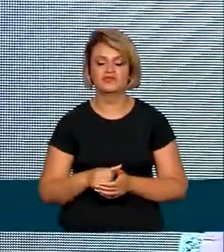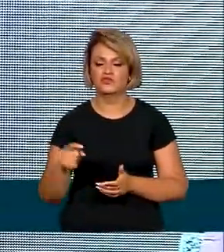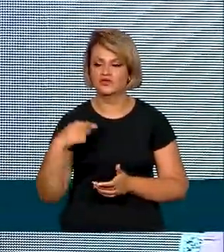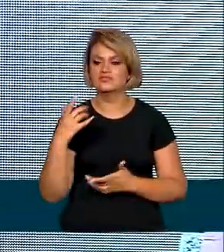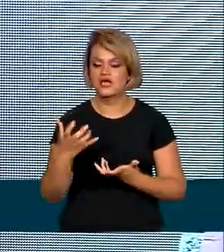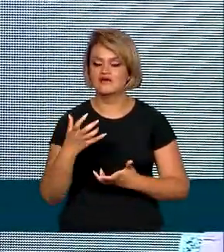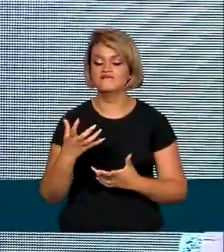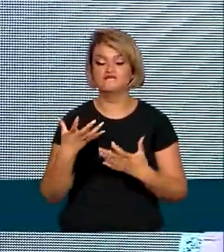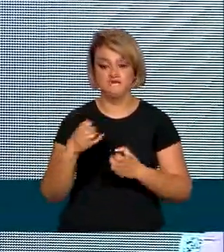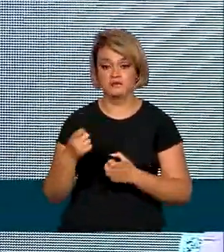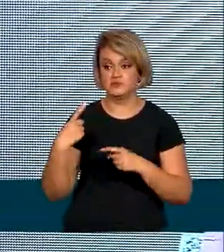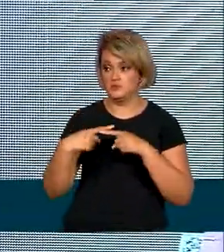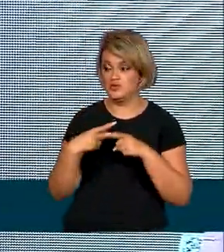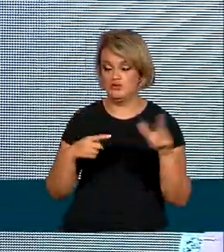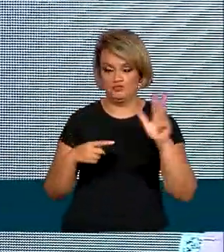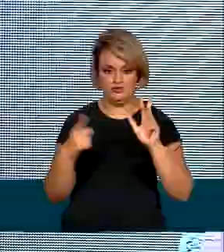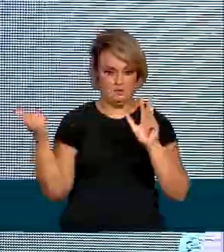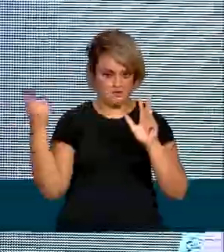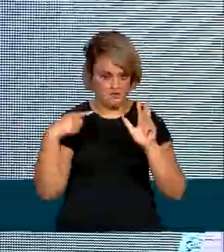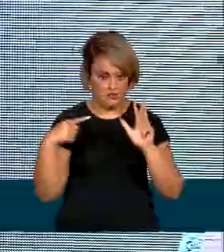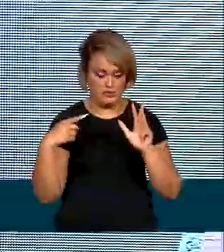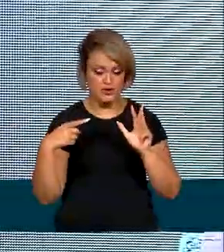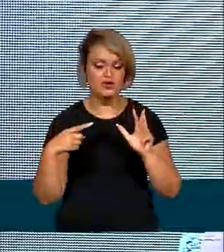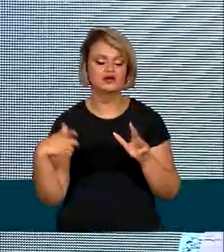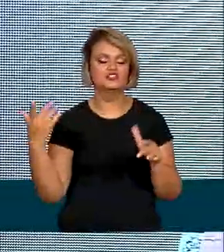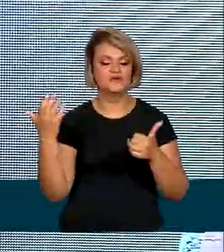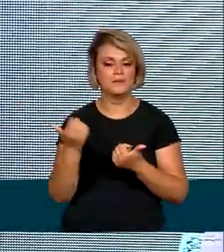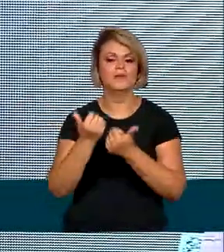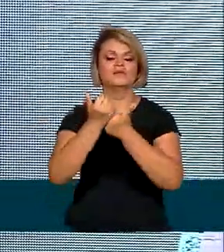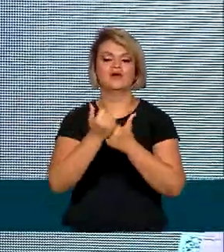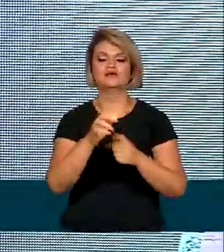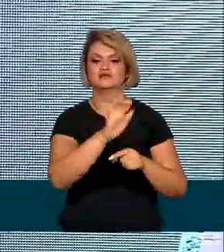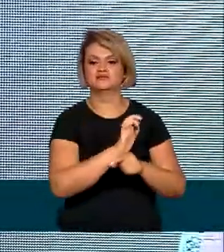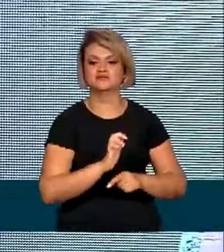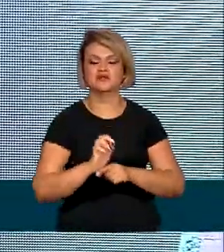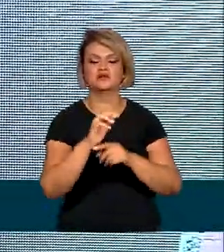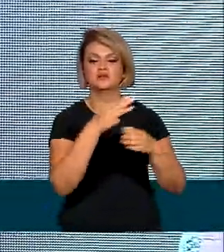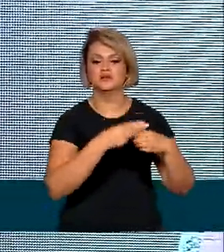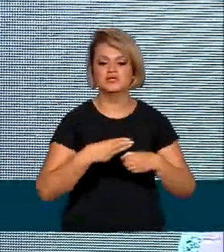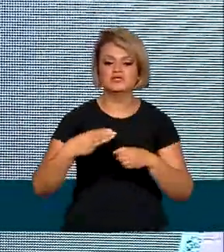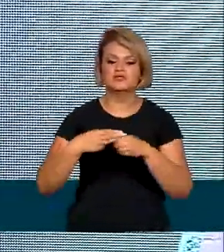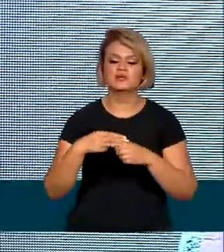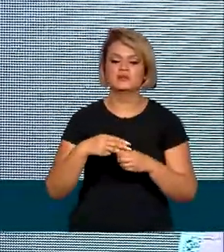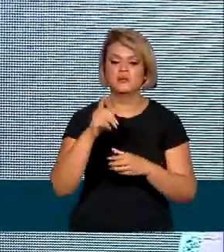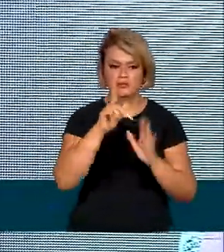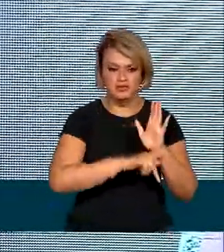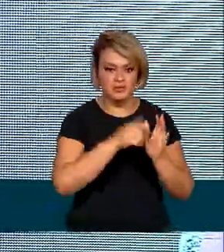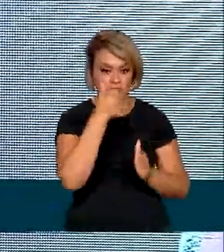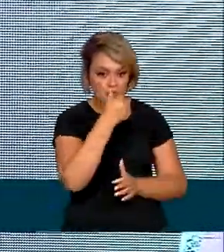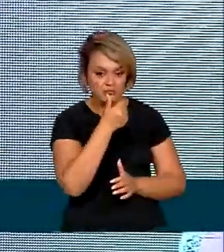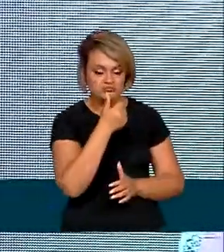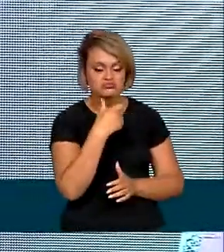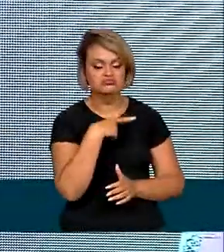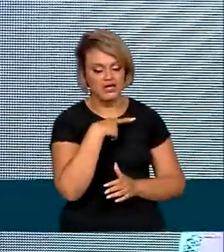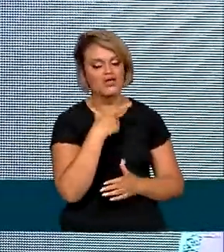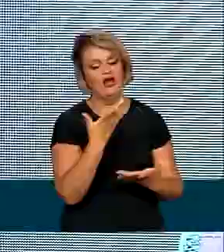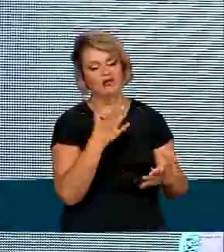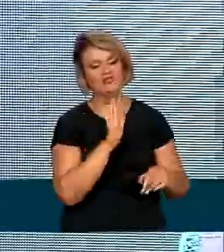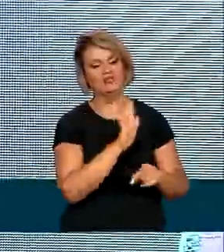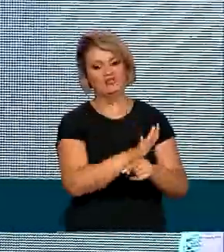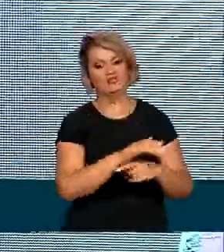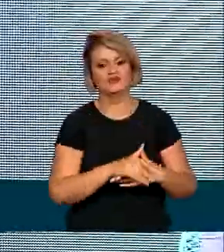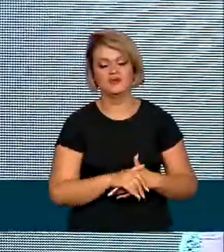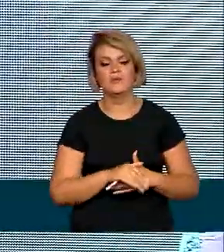vamos por determinação do Presidente da República apoiar estados e municípios que tenham bons projetos projetos